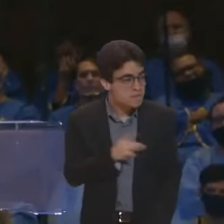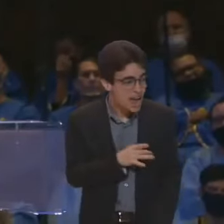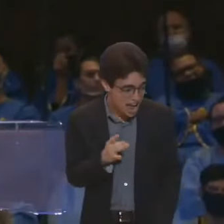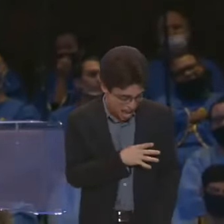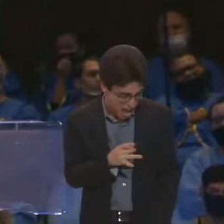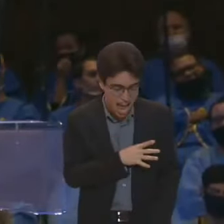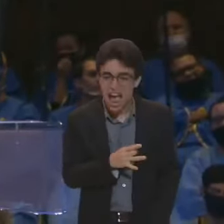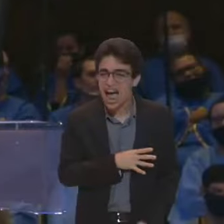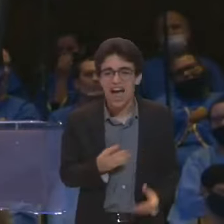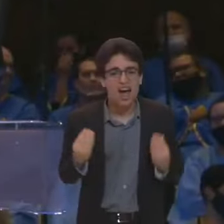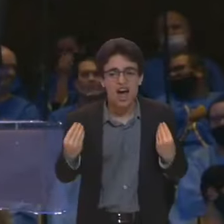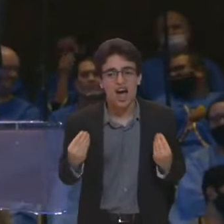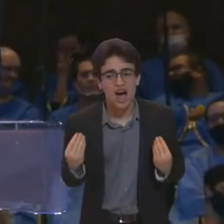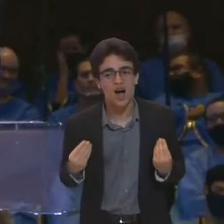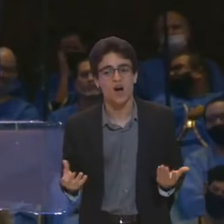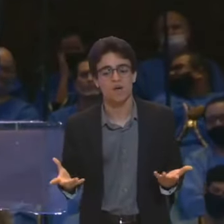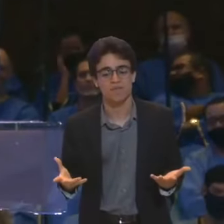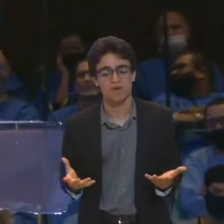miserável.